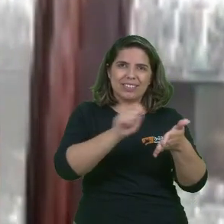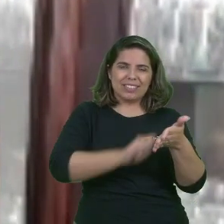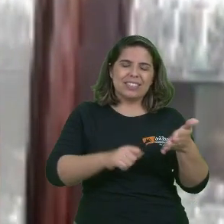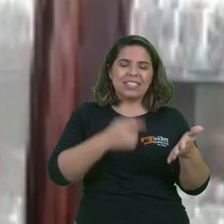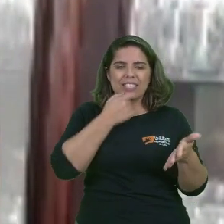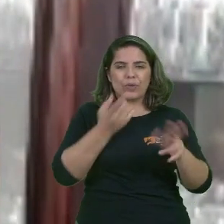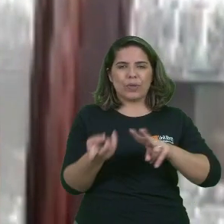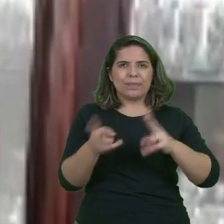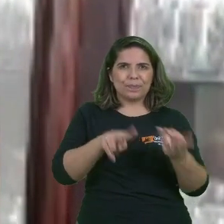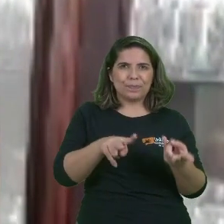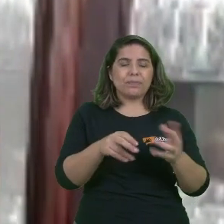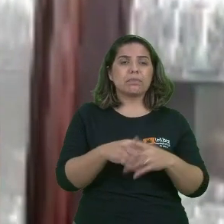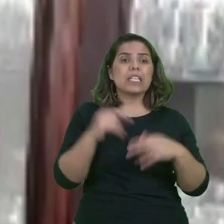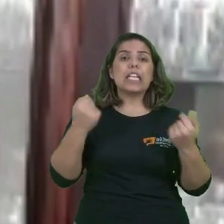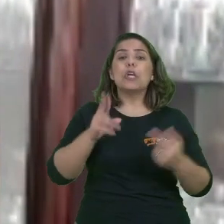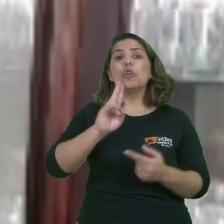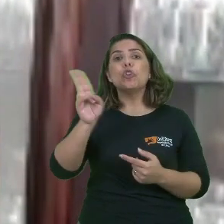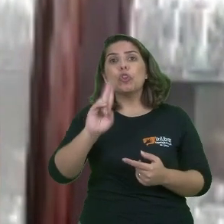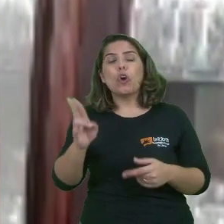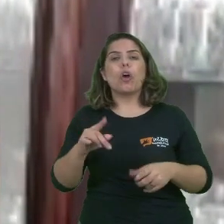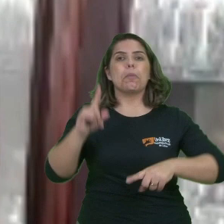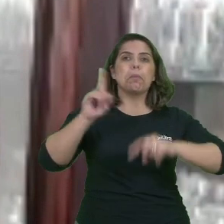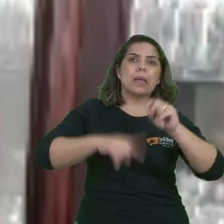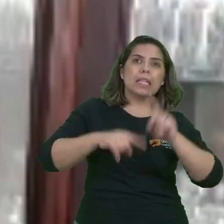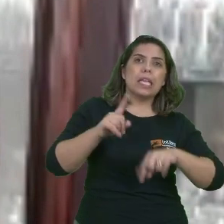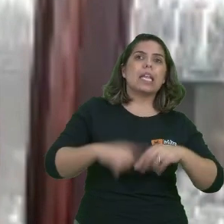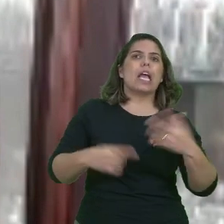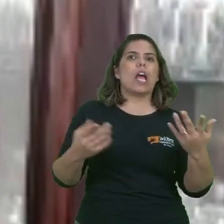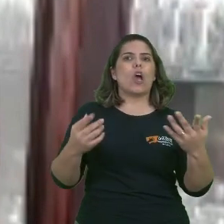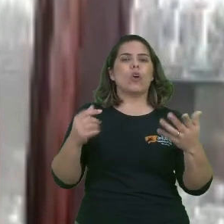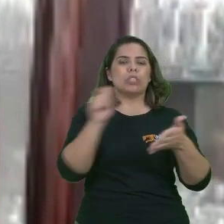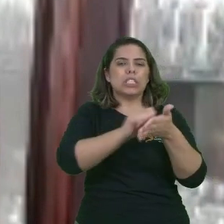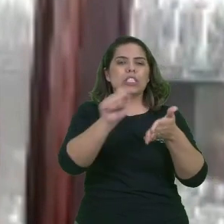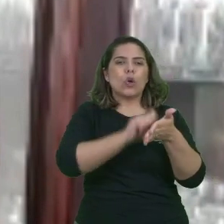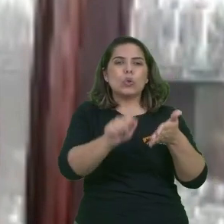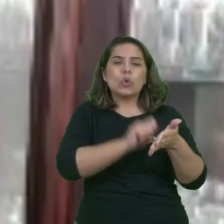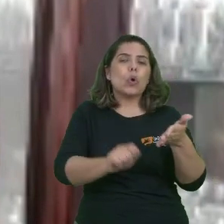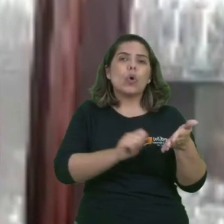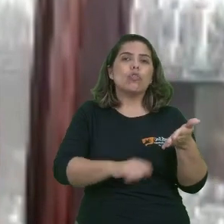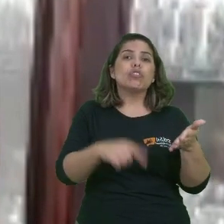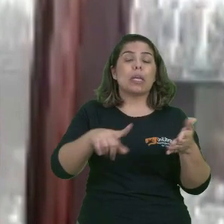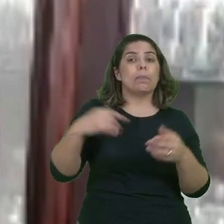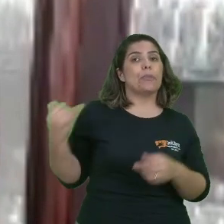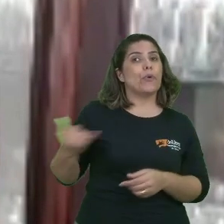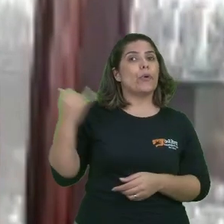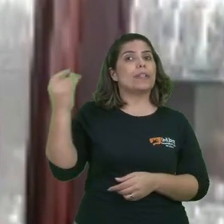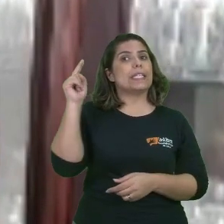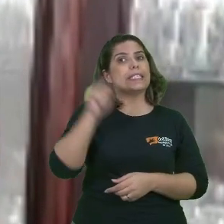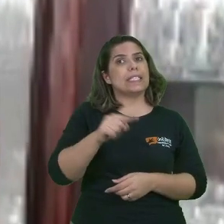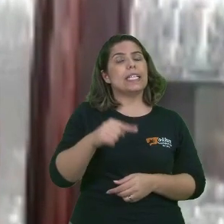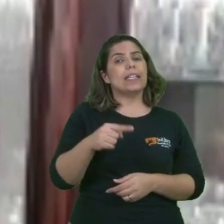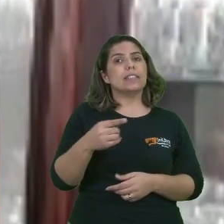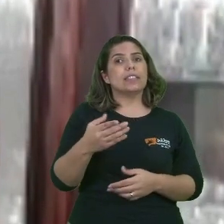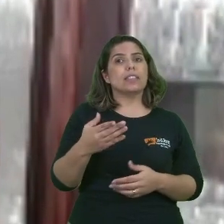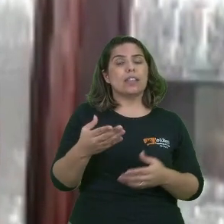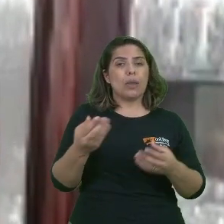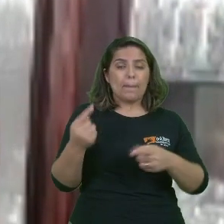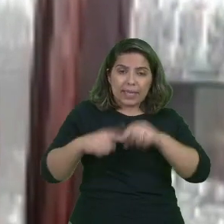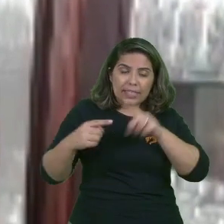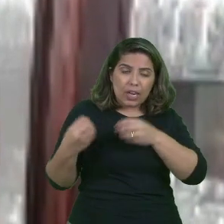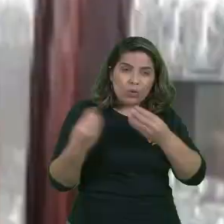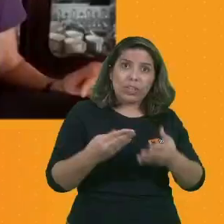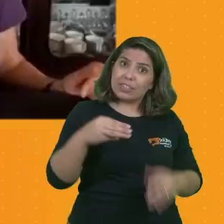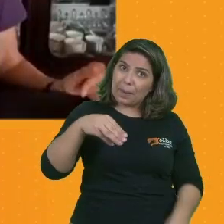desses autores o nome da produção desse lugar a importância da contribuição